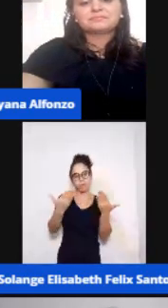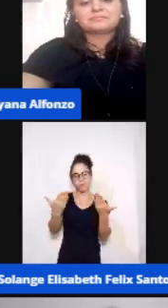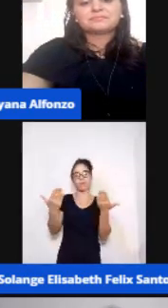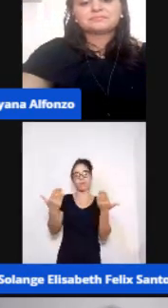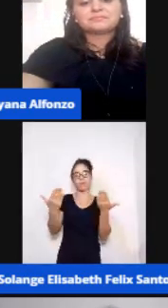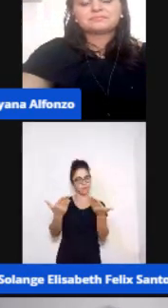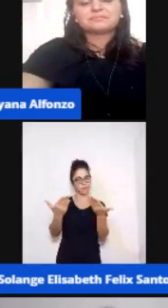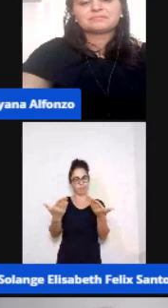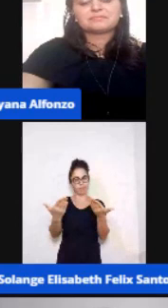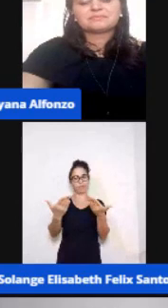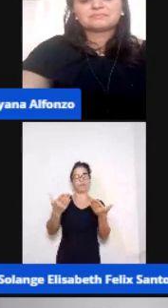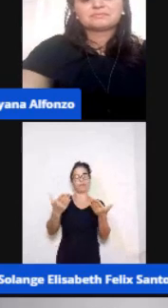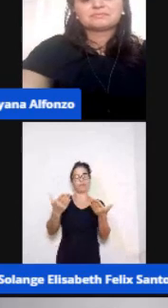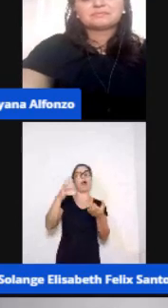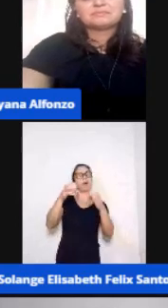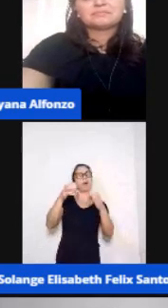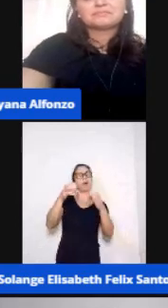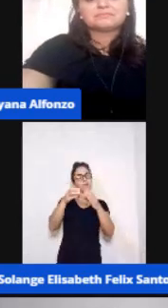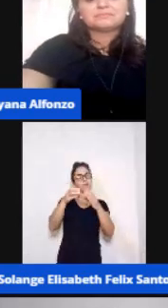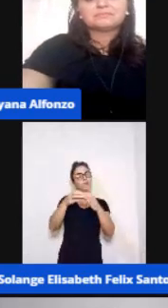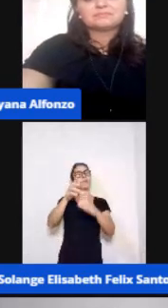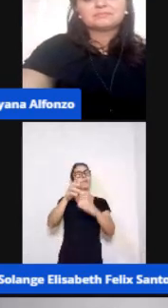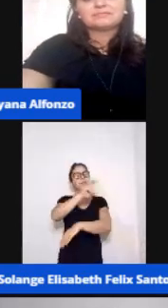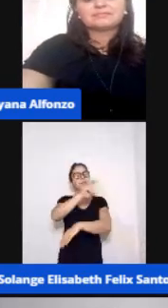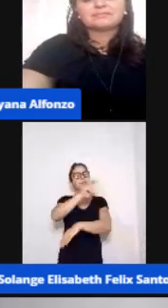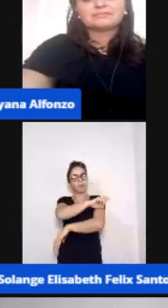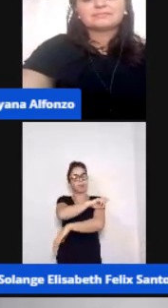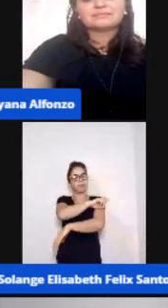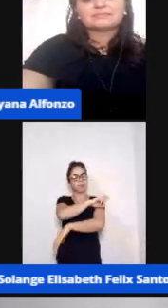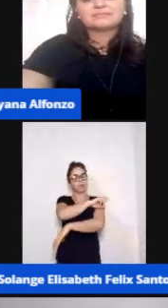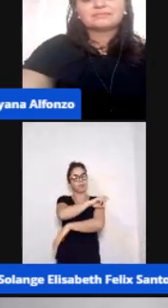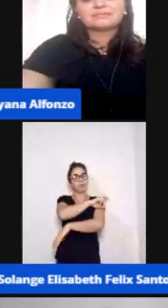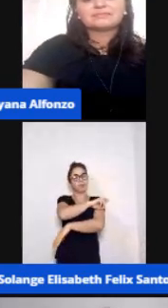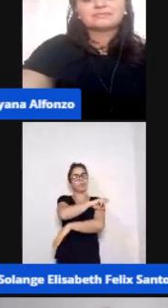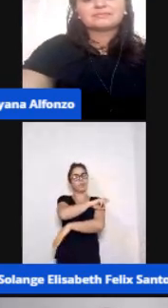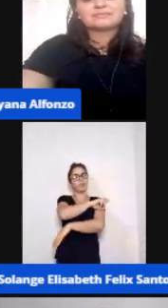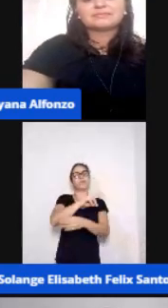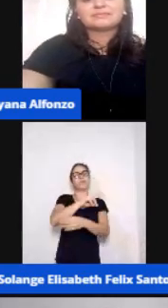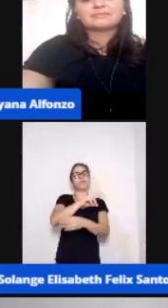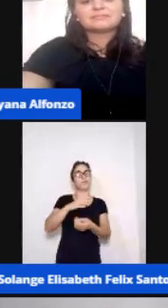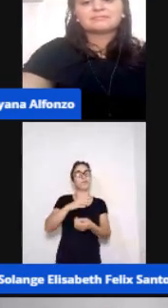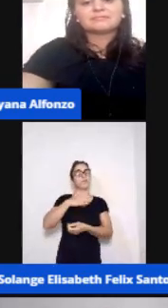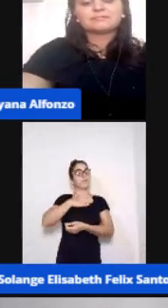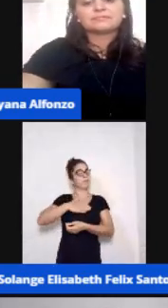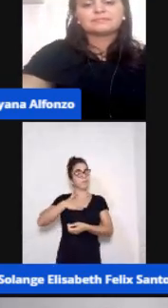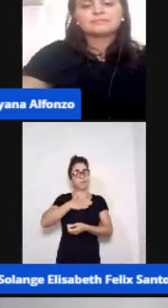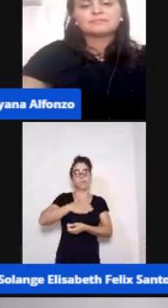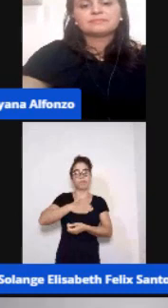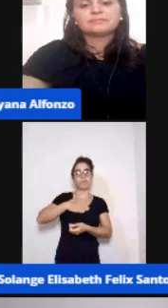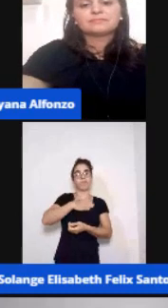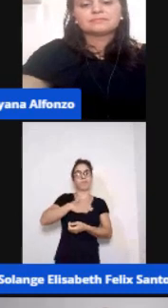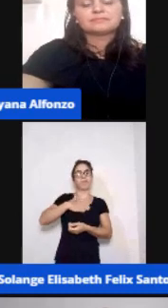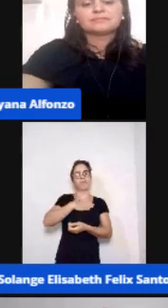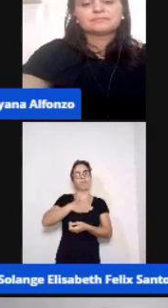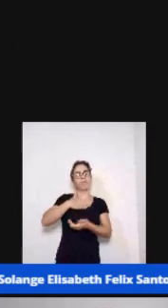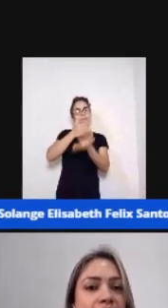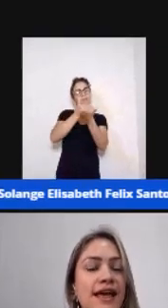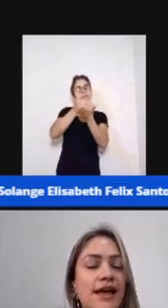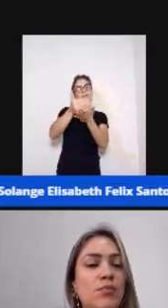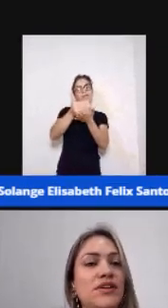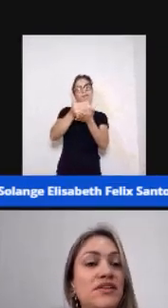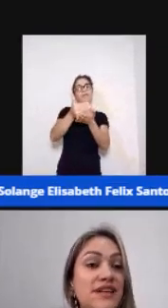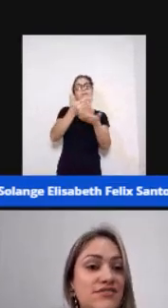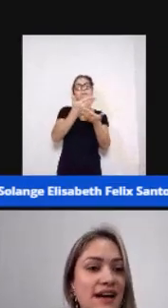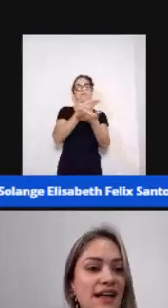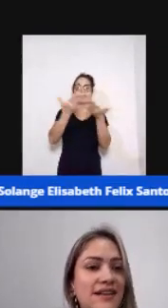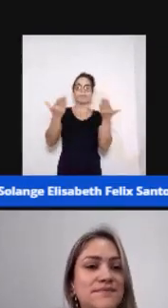equipe, né, do quinto ano, né? E é com muita satisfação que eu inicio com vocês